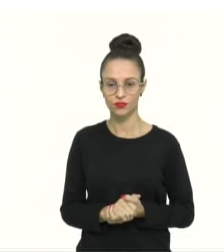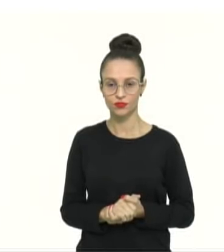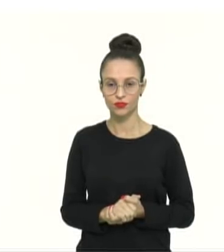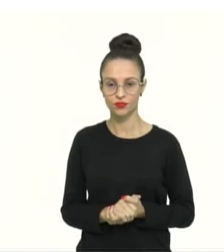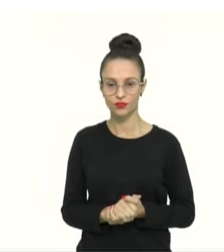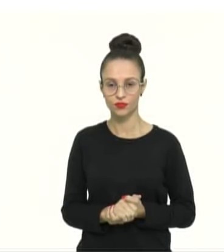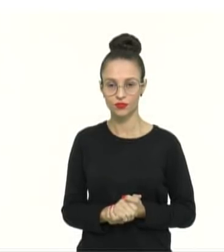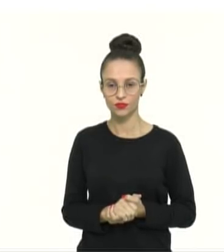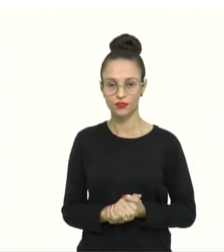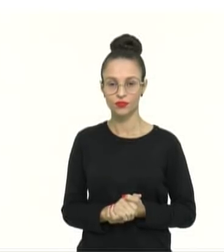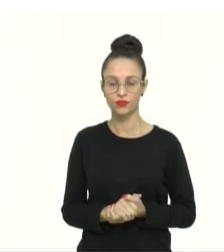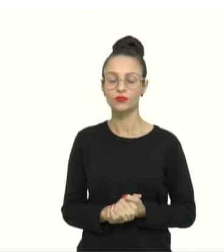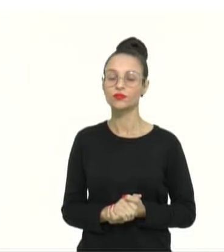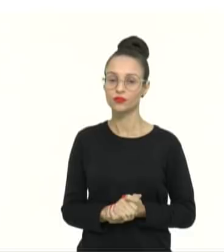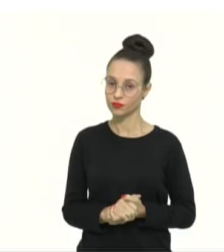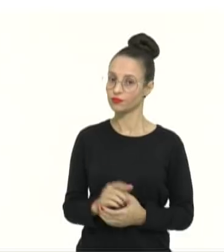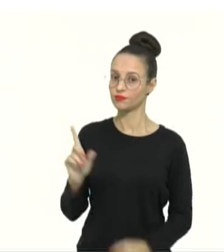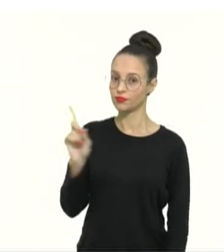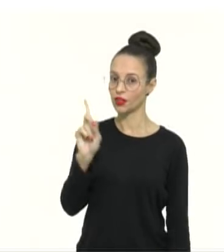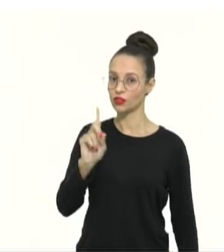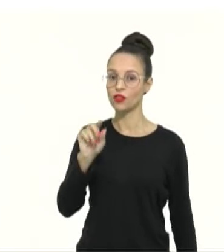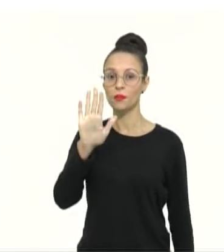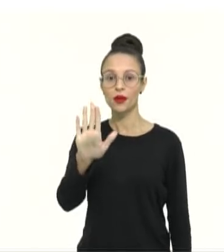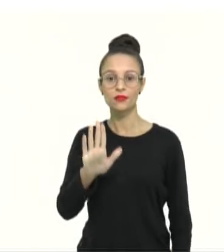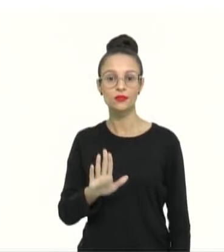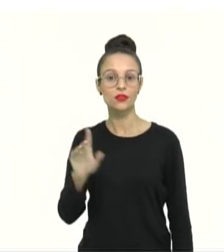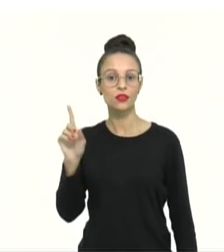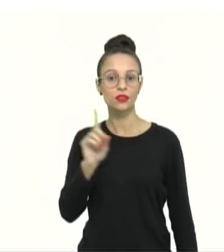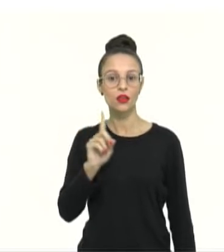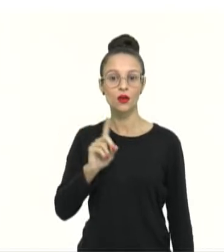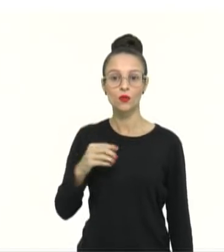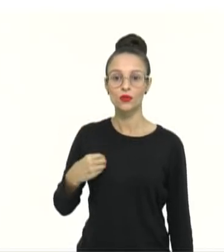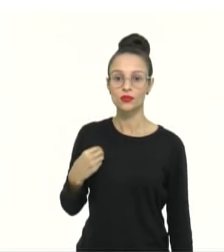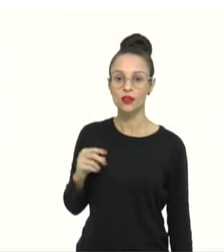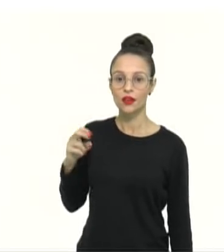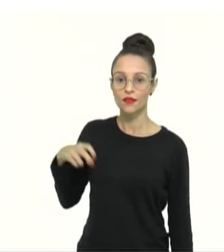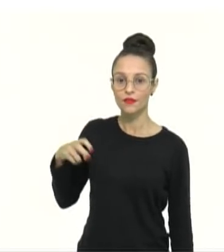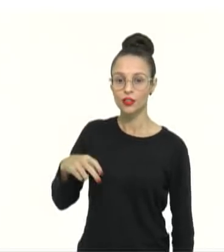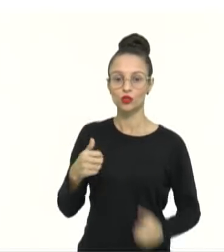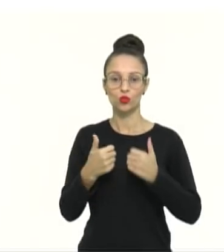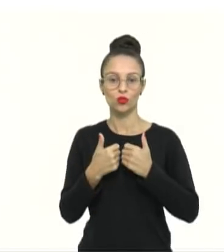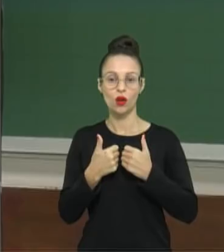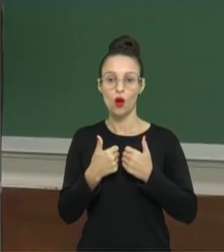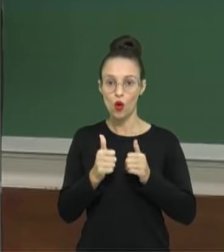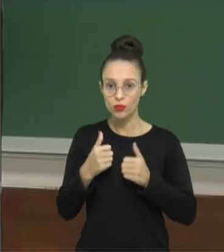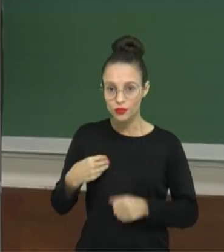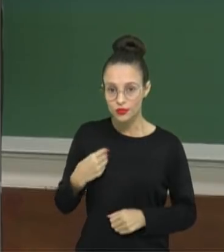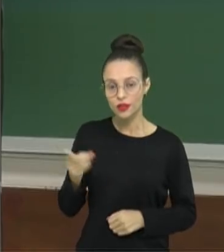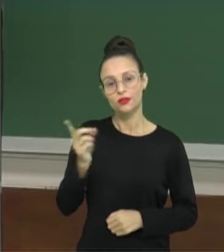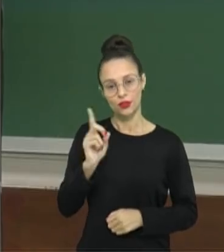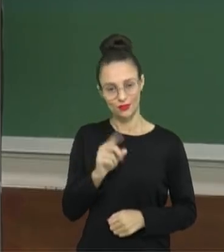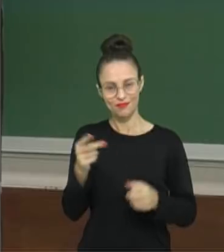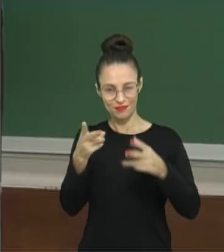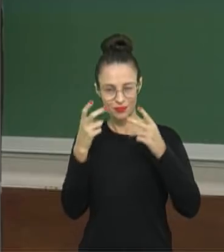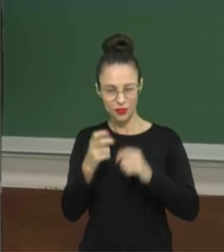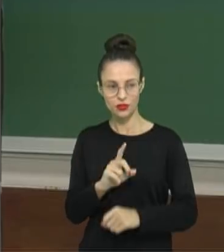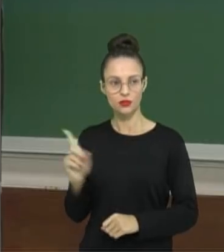by bus. Forma negativa, mas ele não está vindo de ônibus. Estão